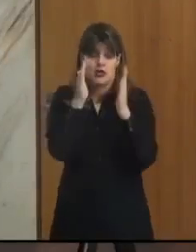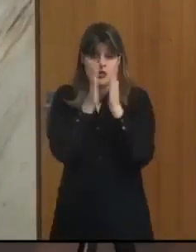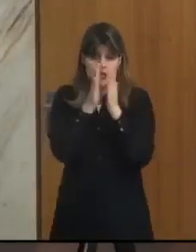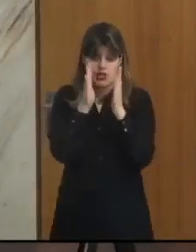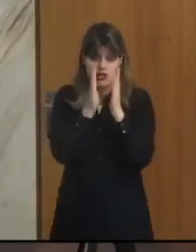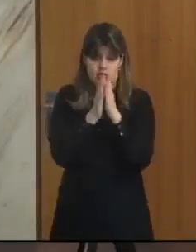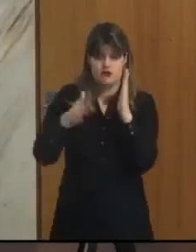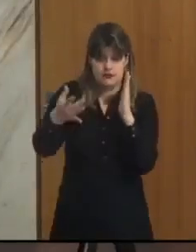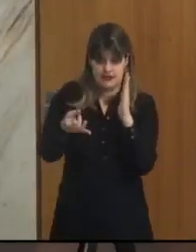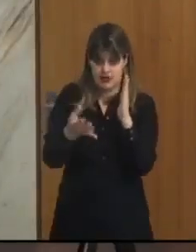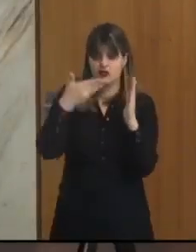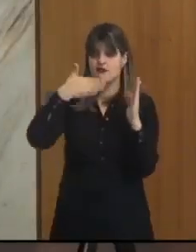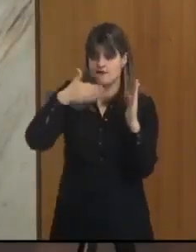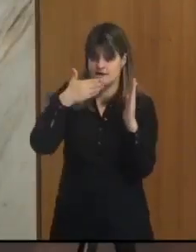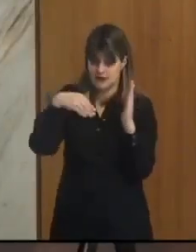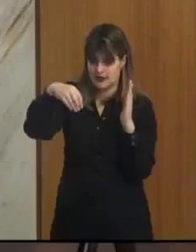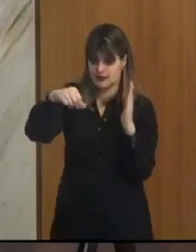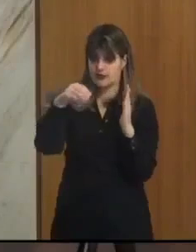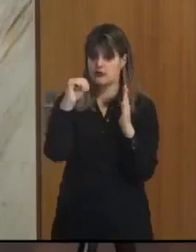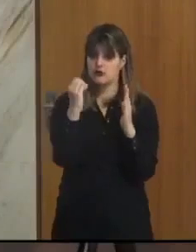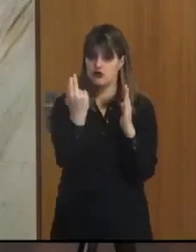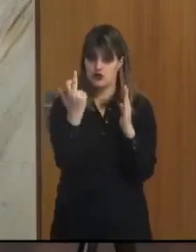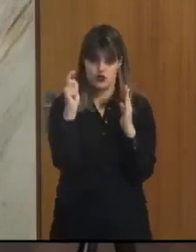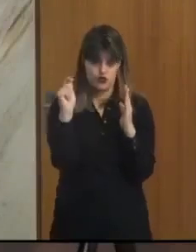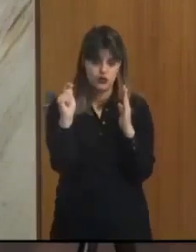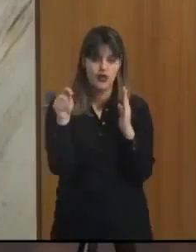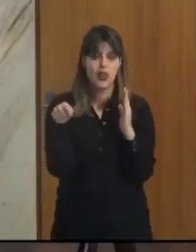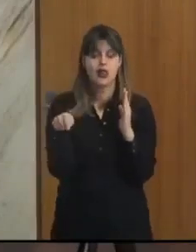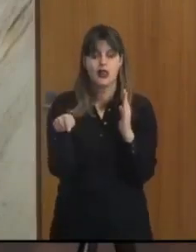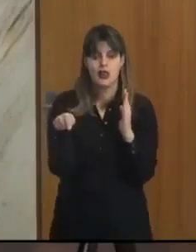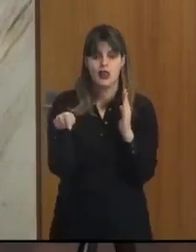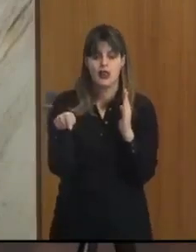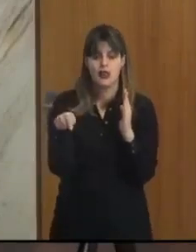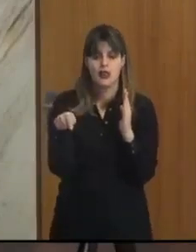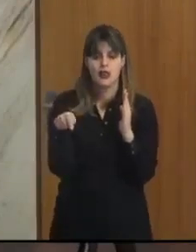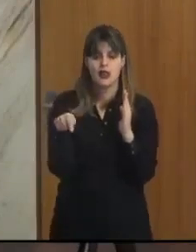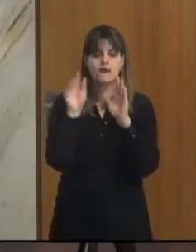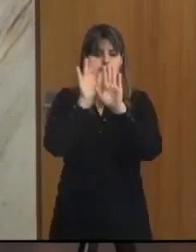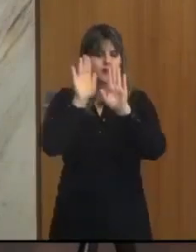da Vila de Soura e onde estava presente